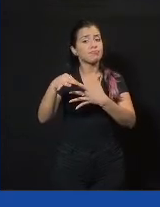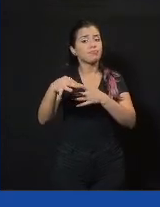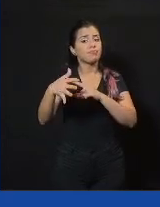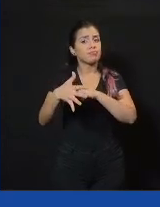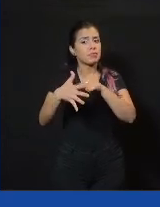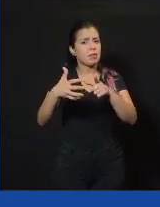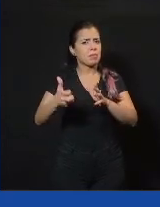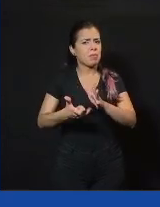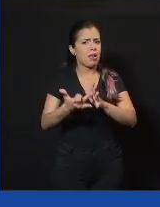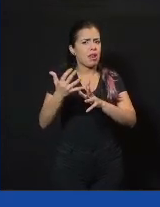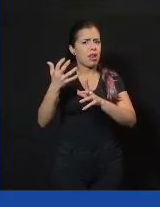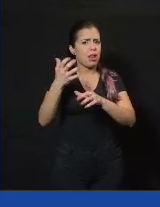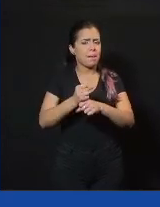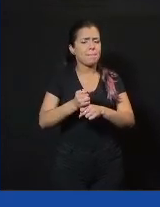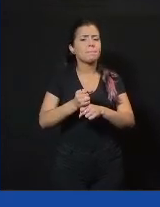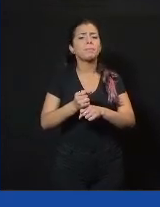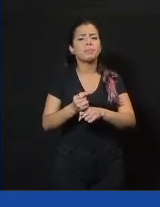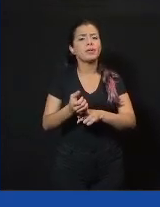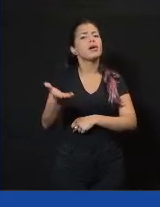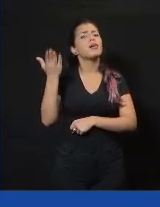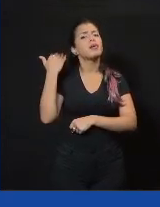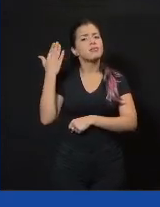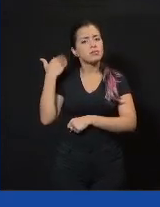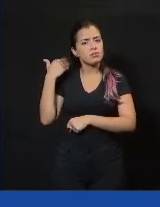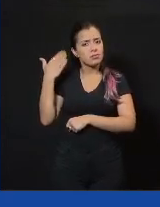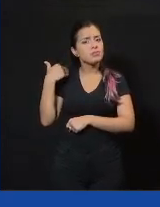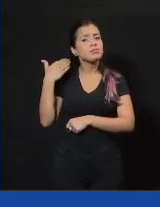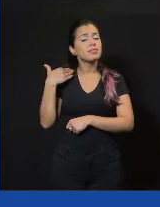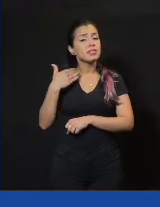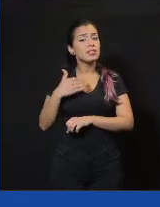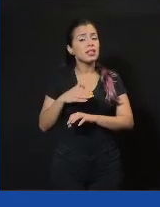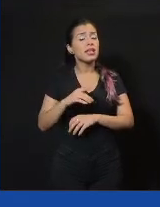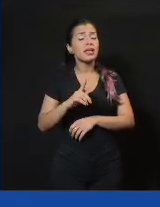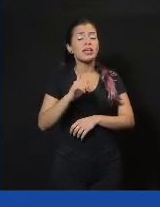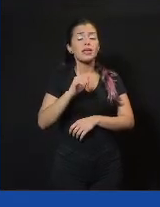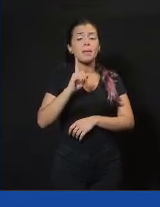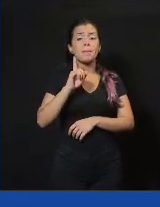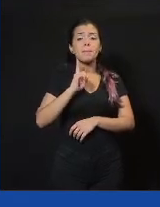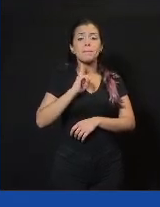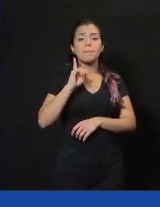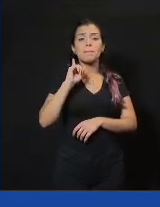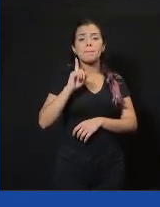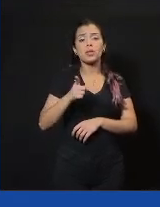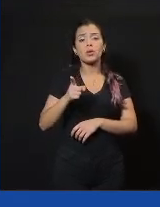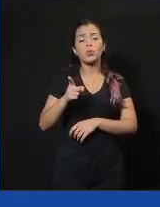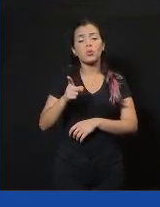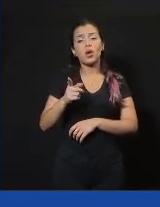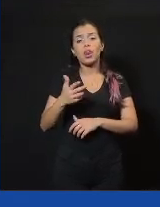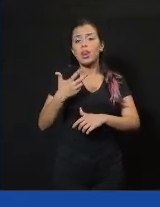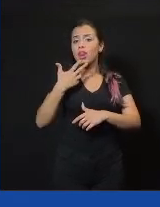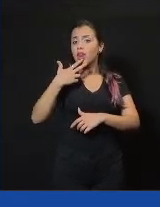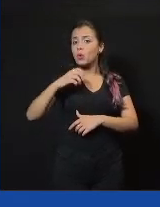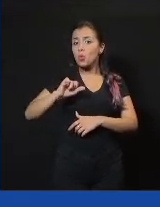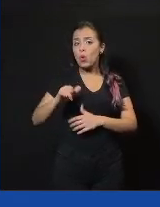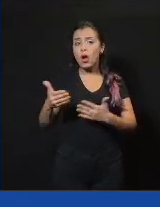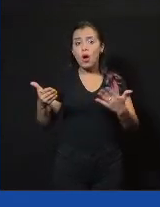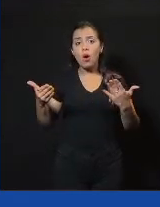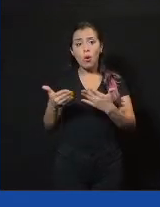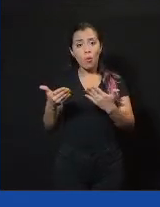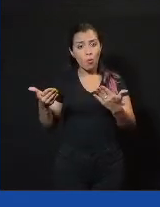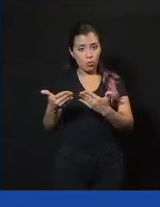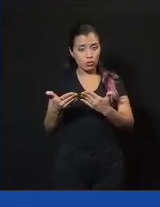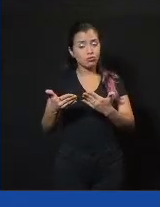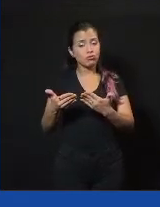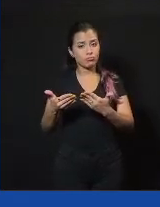eram entre 5 a 8 milhões de pessoas, mais de 1000 línguas diferentes e hoje não passam de 1 milhão de